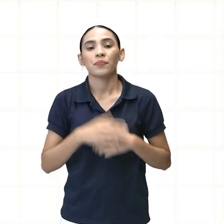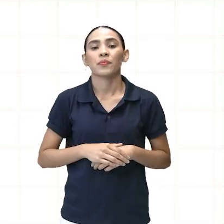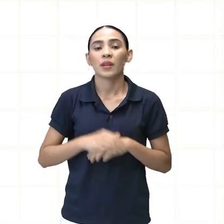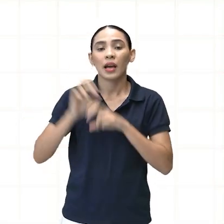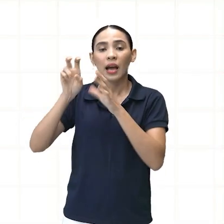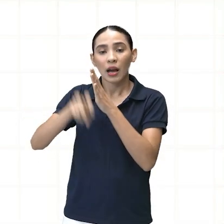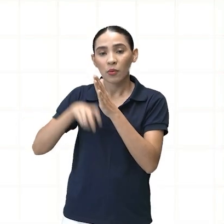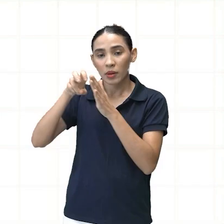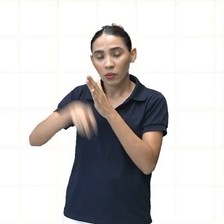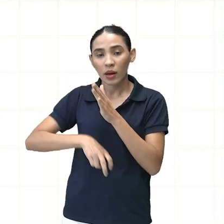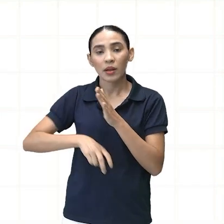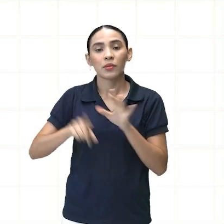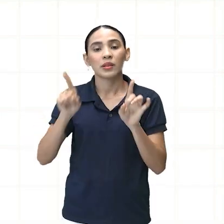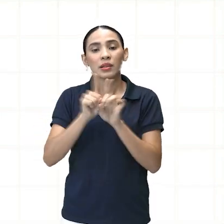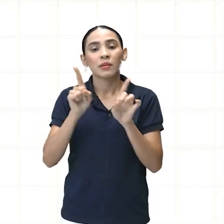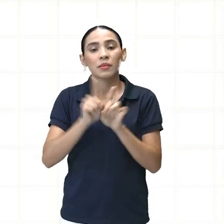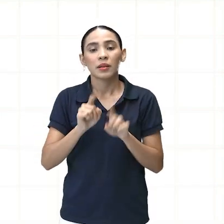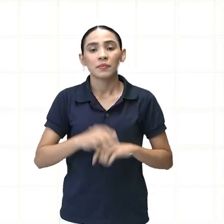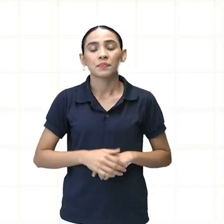comercial, agropecuário,